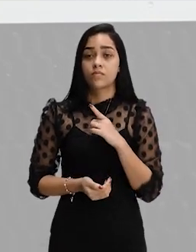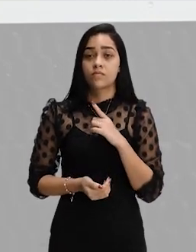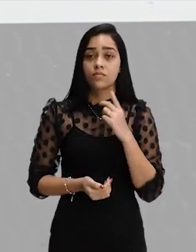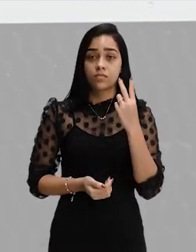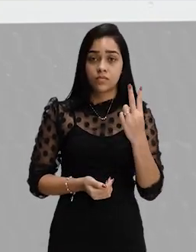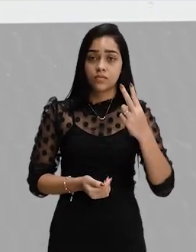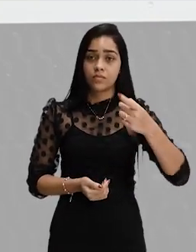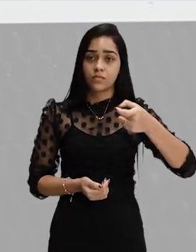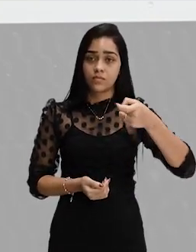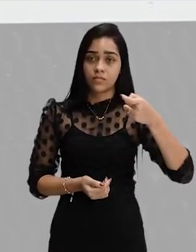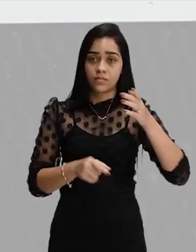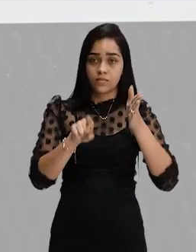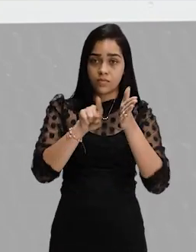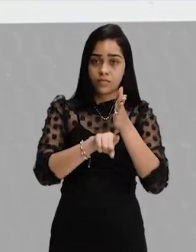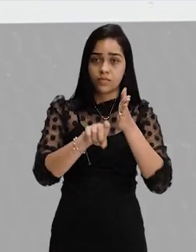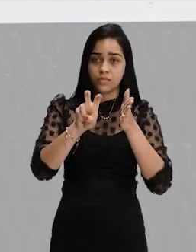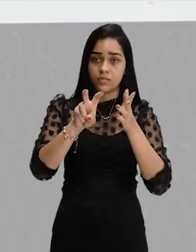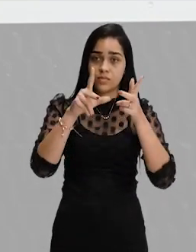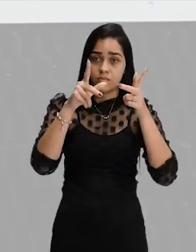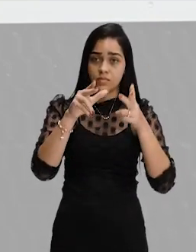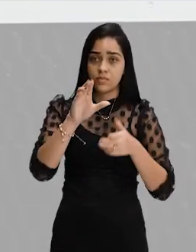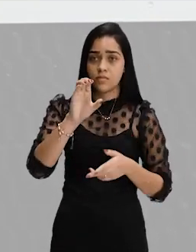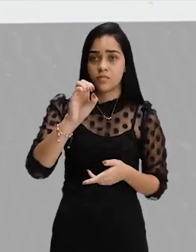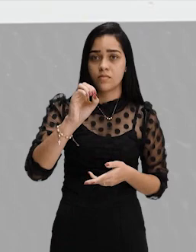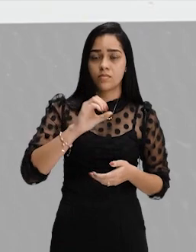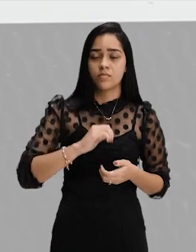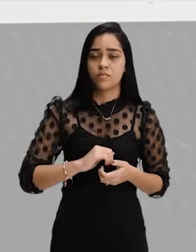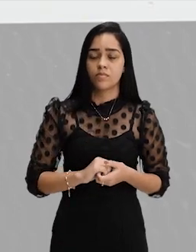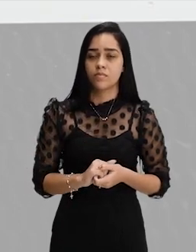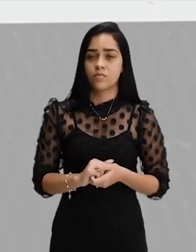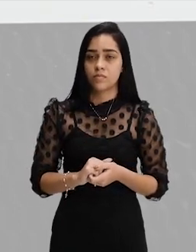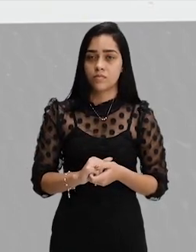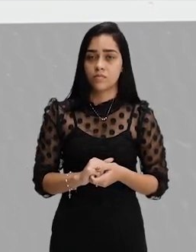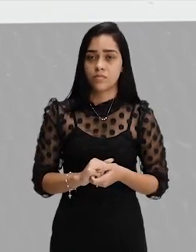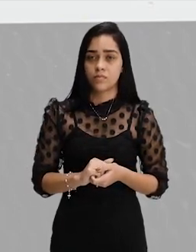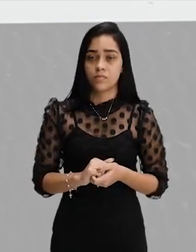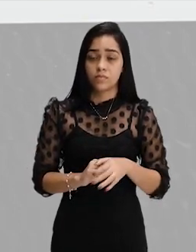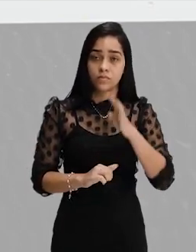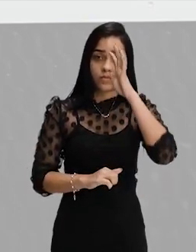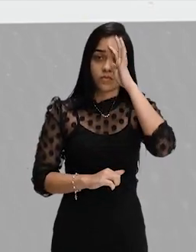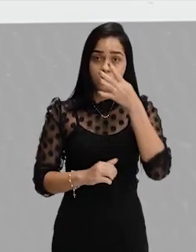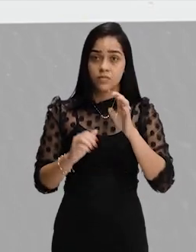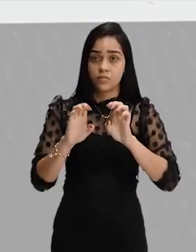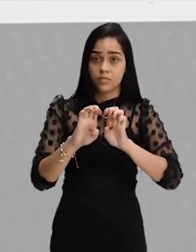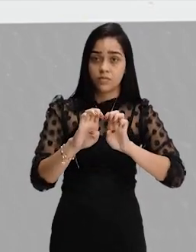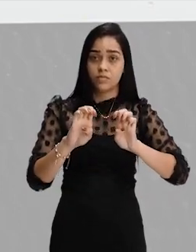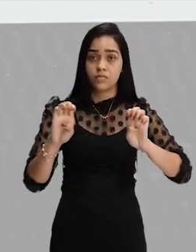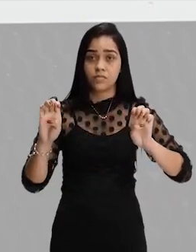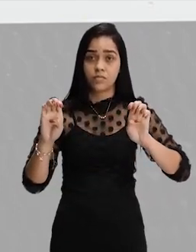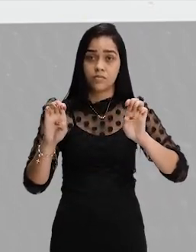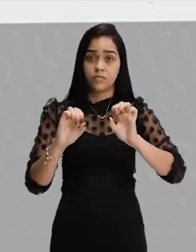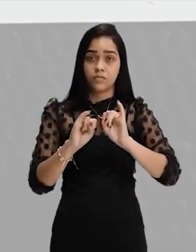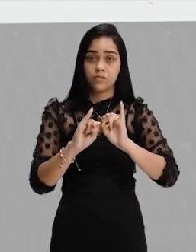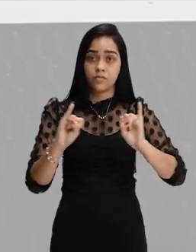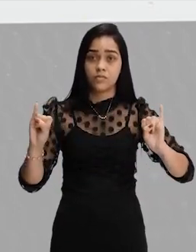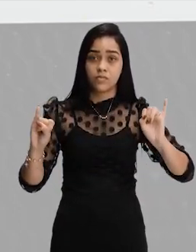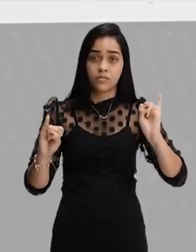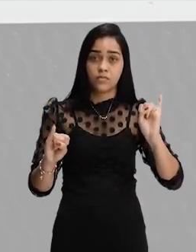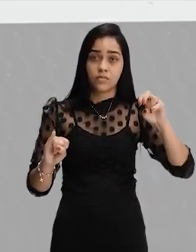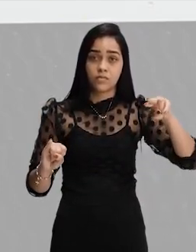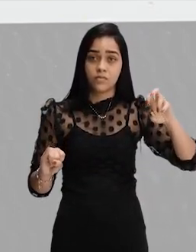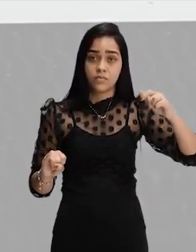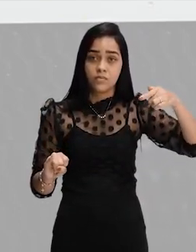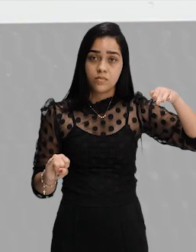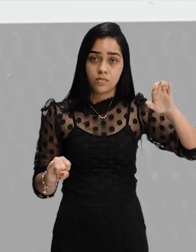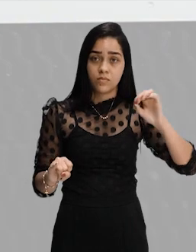2x menos 5 igual a 0. Né? Resolvo essa equaçãozinha do primeiro grau aqui. Vou